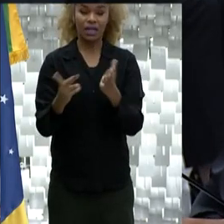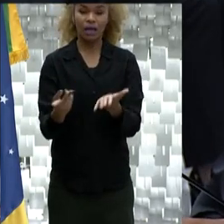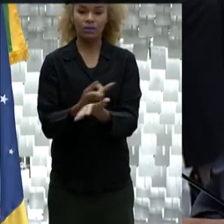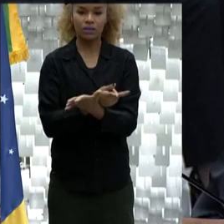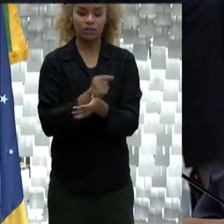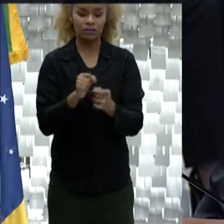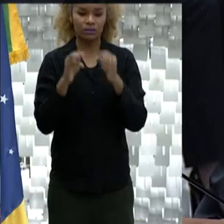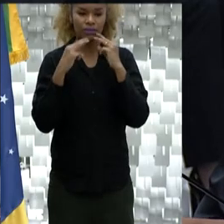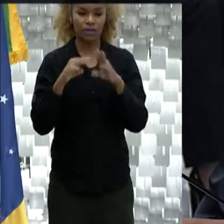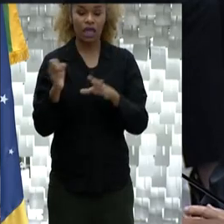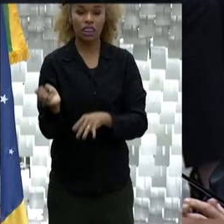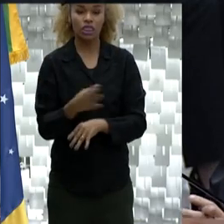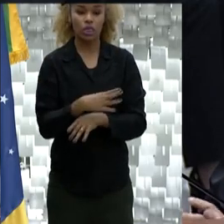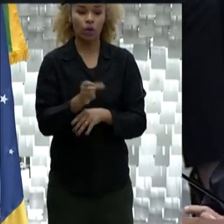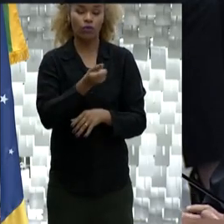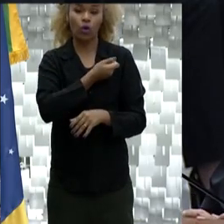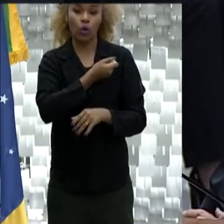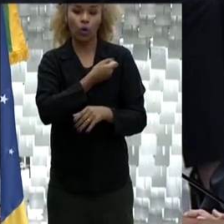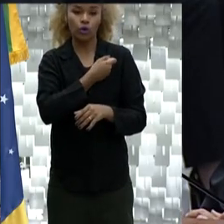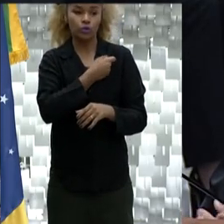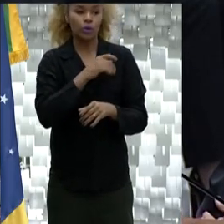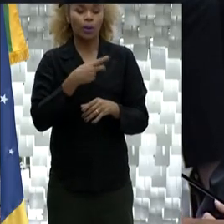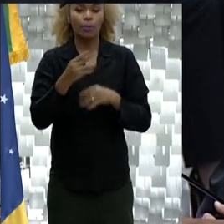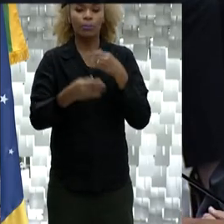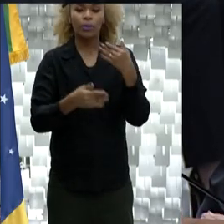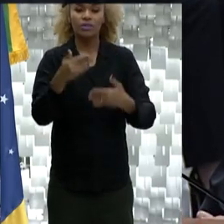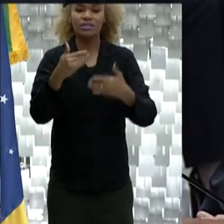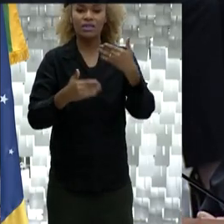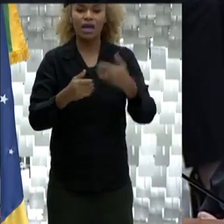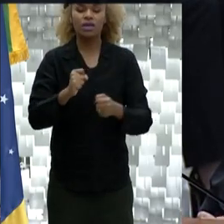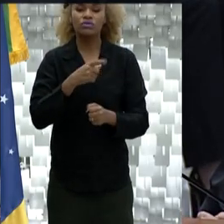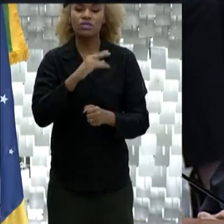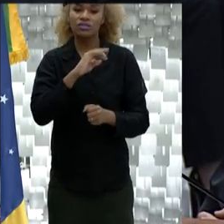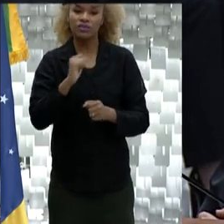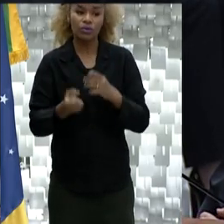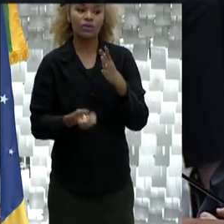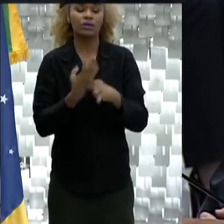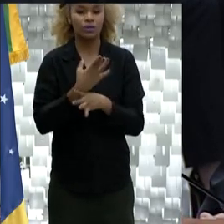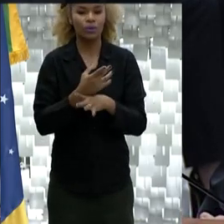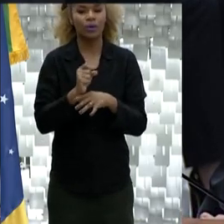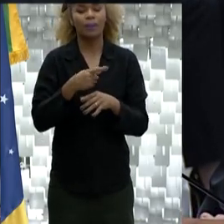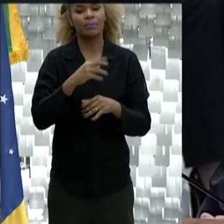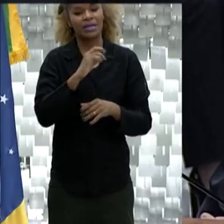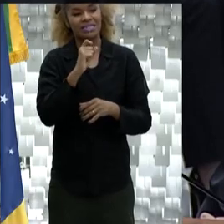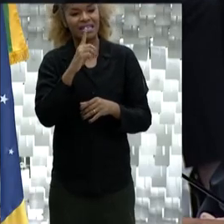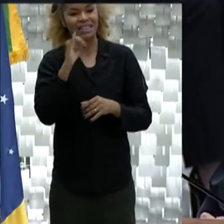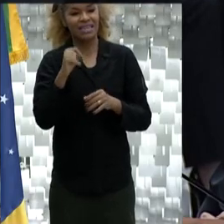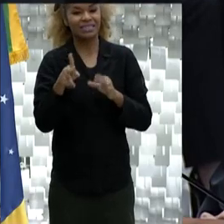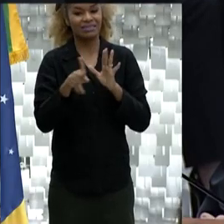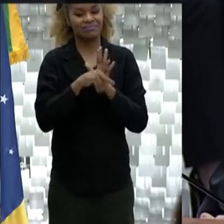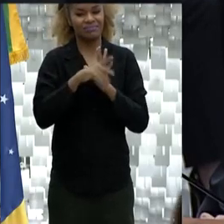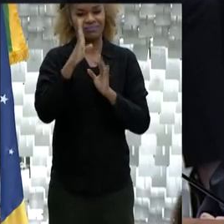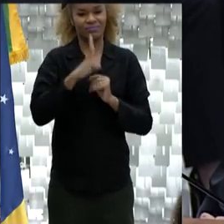edição do novo Código de Processo Civil ensejou a criação de precedentes à brasileira.